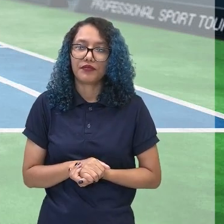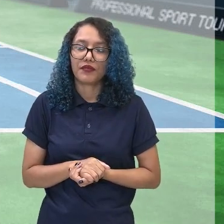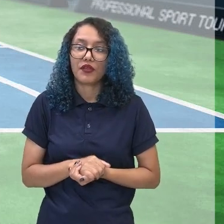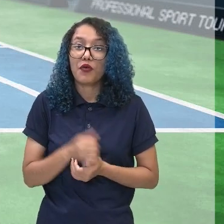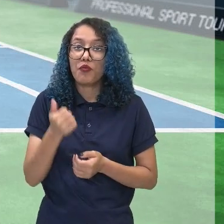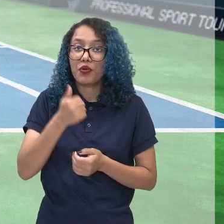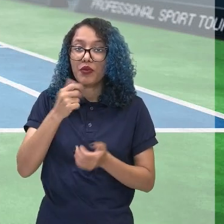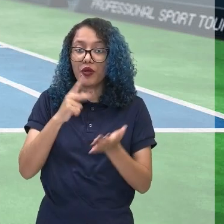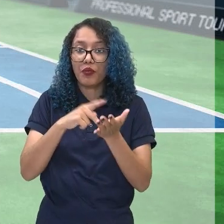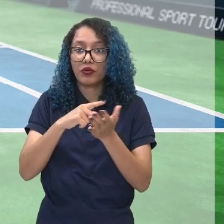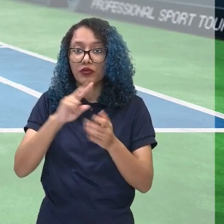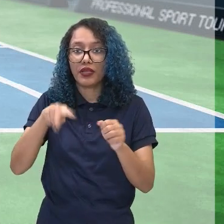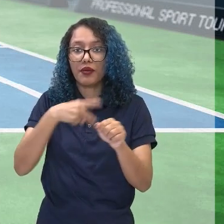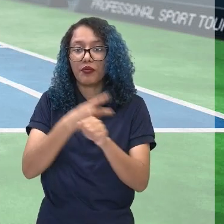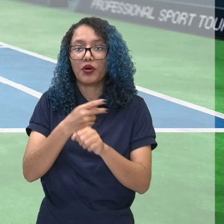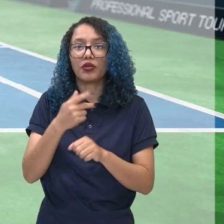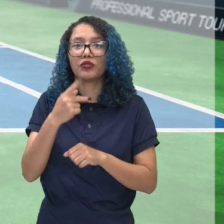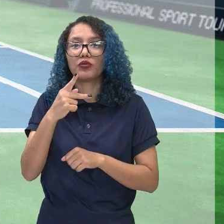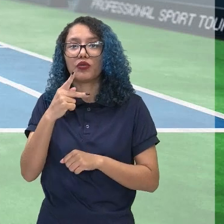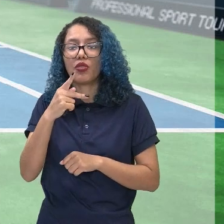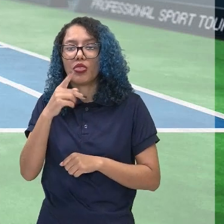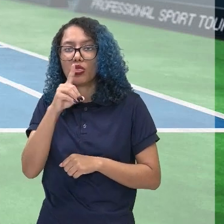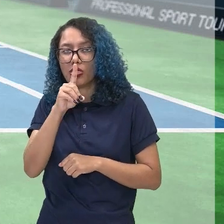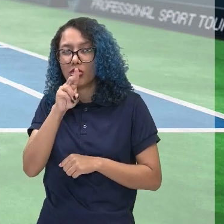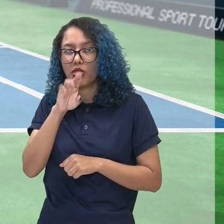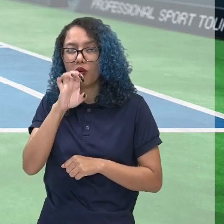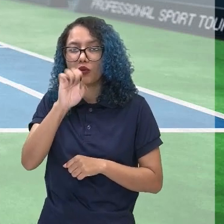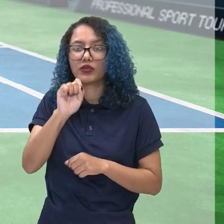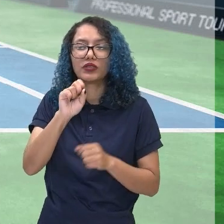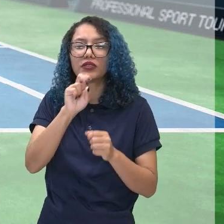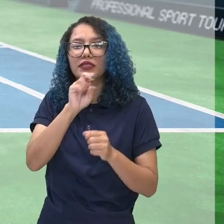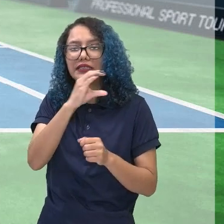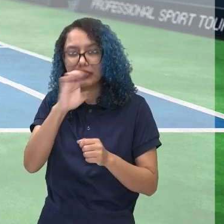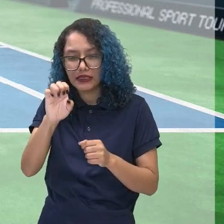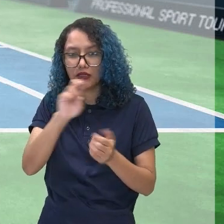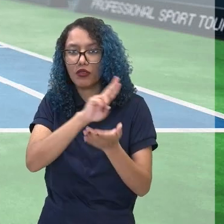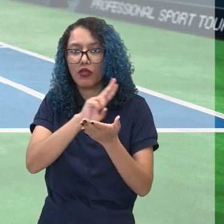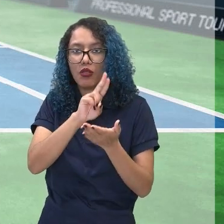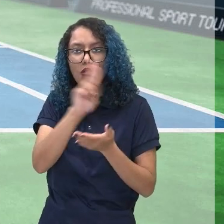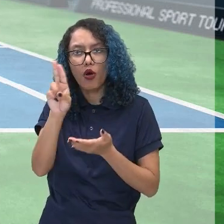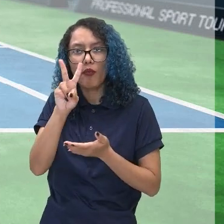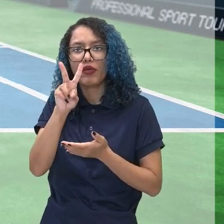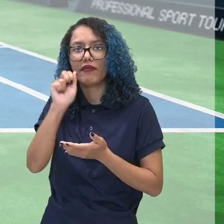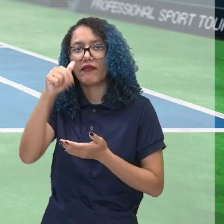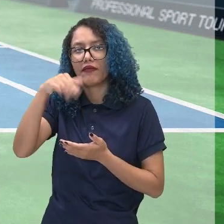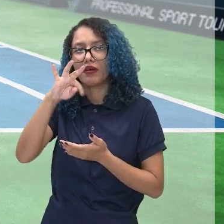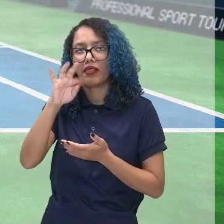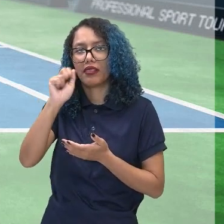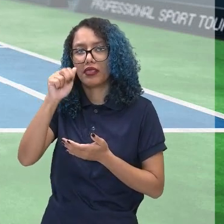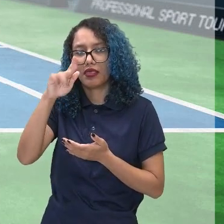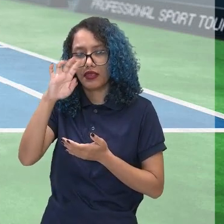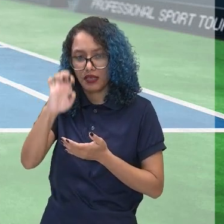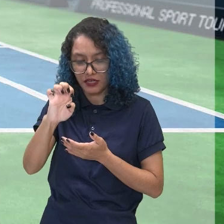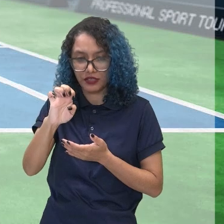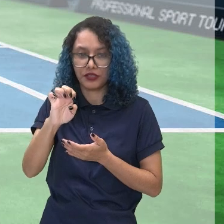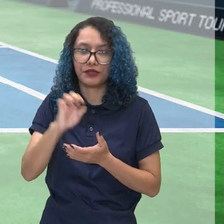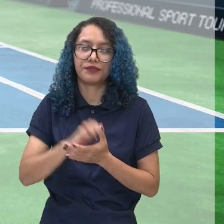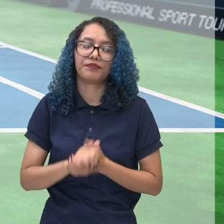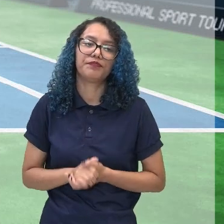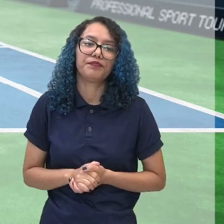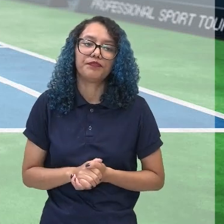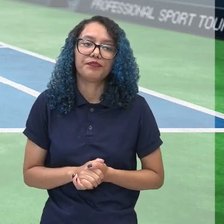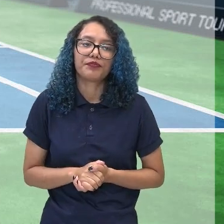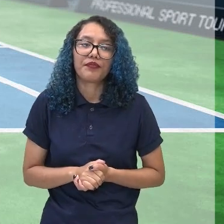é chamado de vantagem. Ok? E aí o segundo confere o game, aquele que vai sair o ganhador. Se porventura ele tem